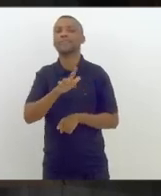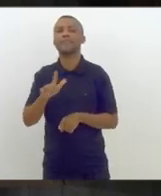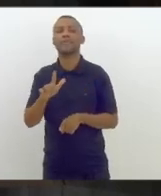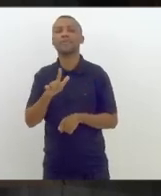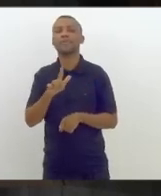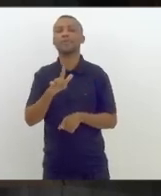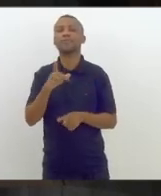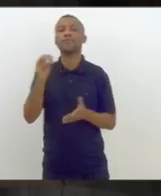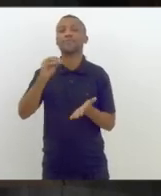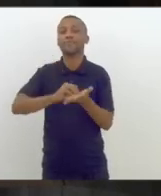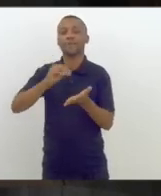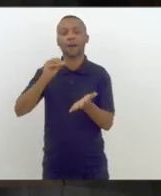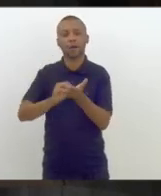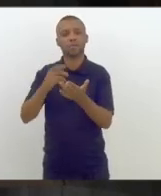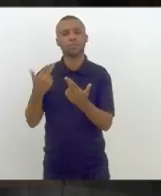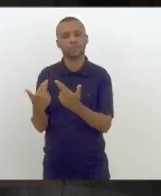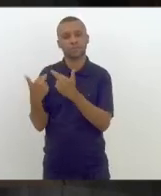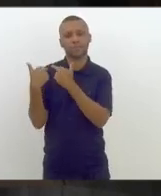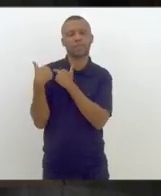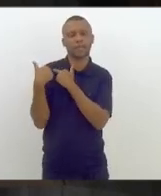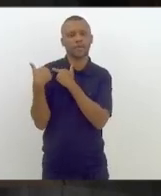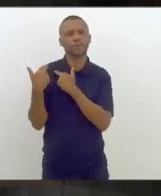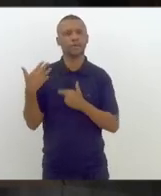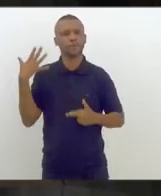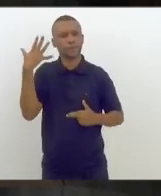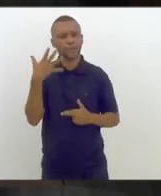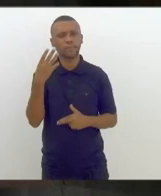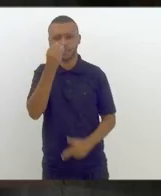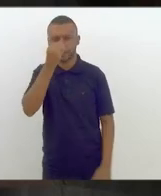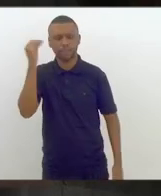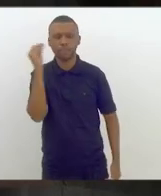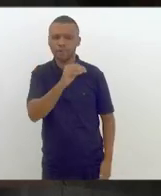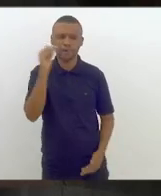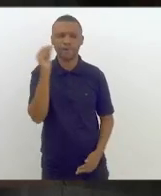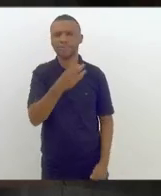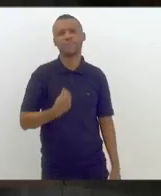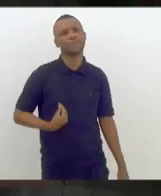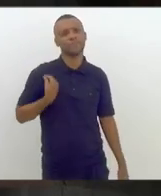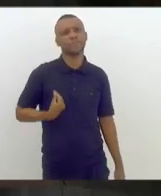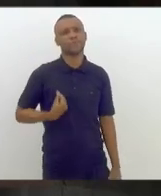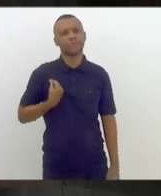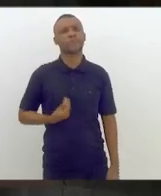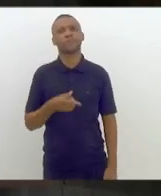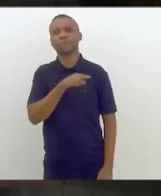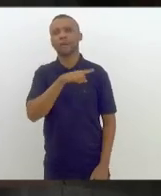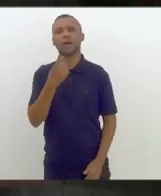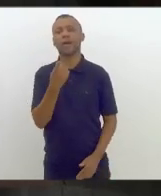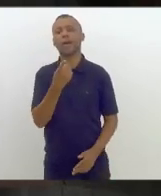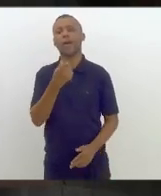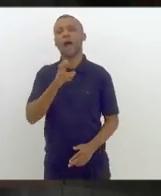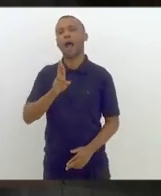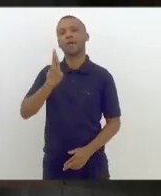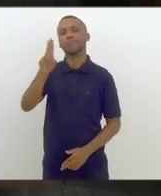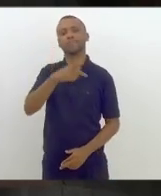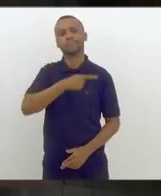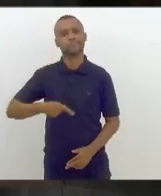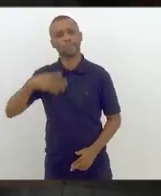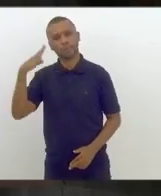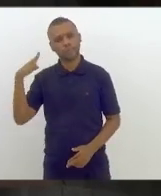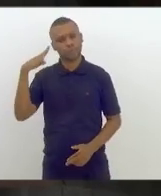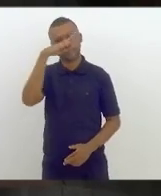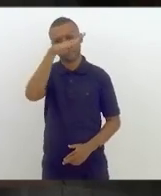de irresponsabilidade, de desprezo pela vida, que foi a condução de Jair Bolsonaro